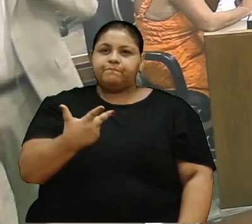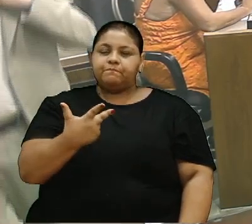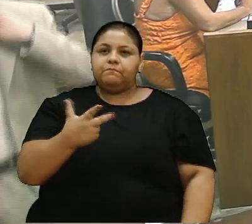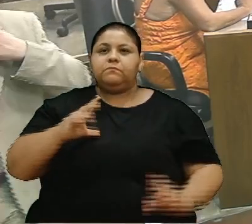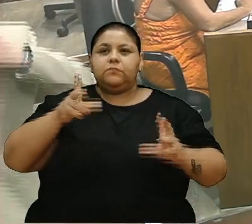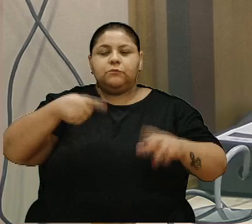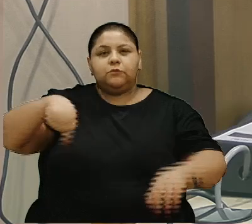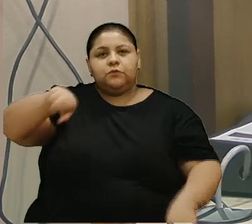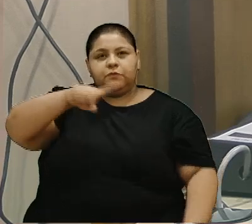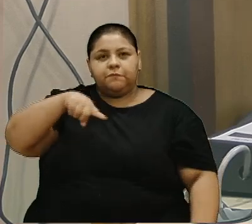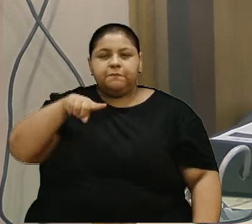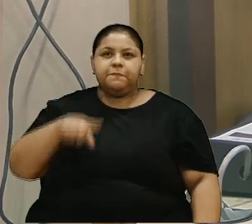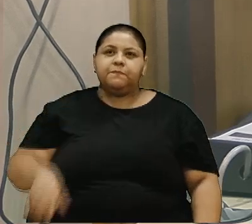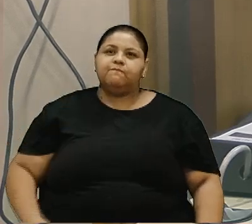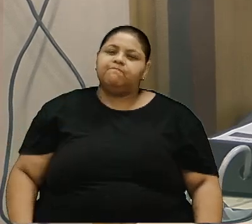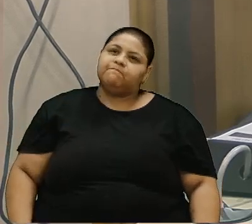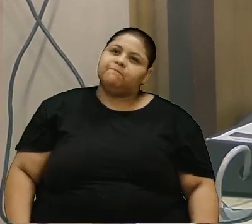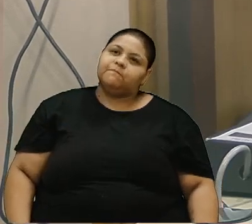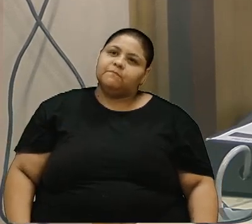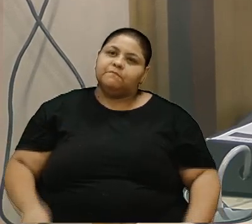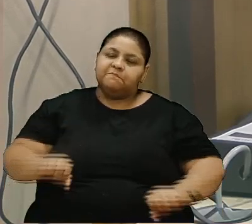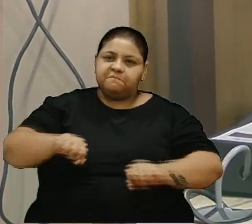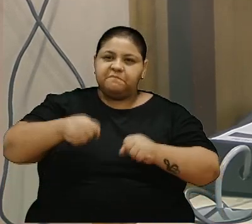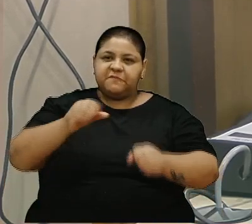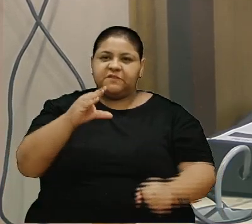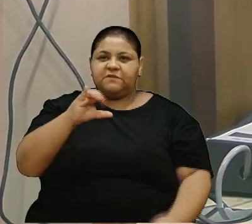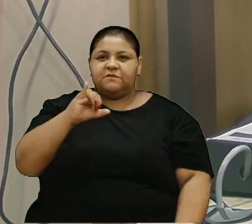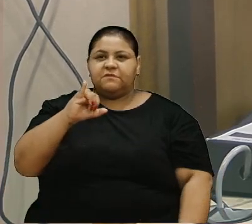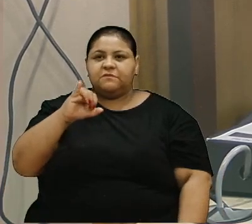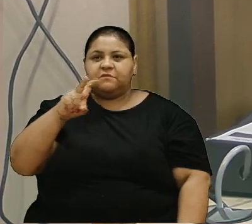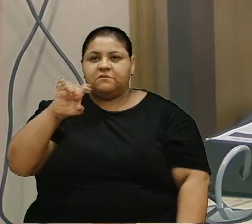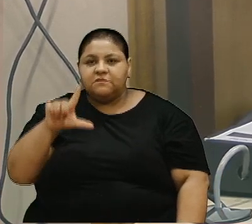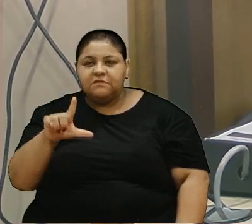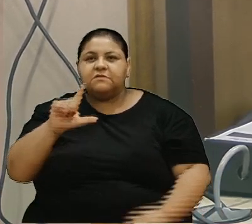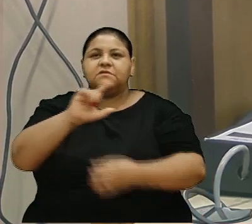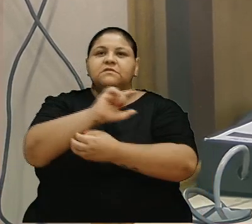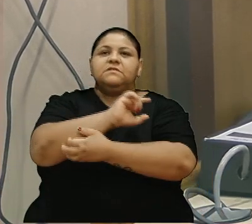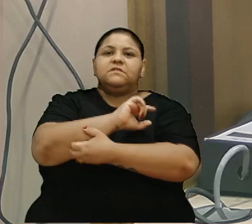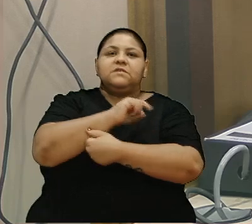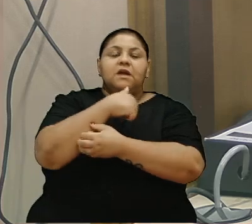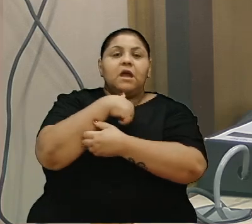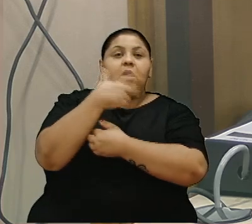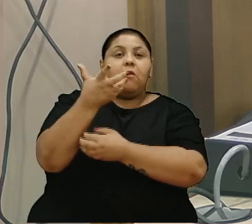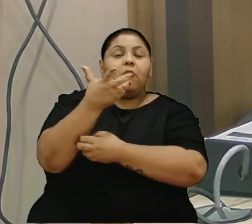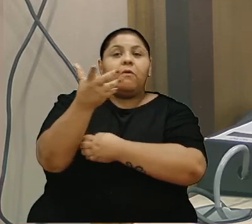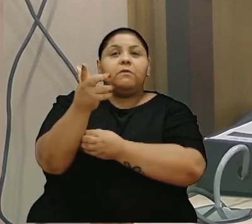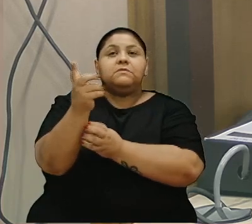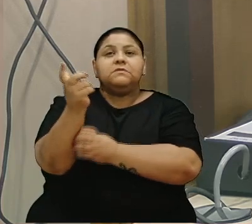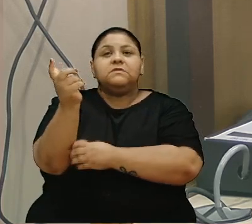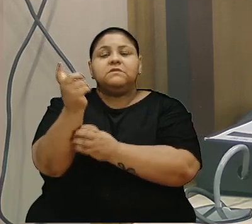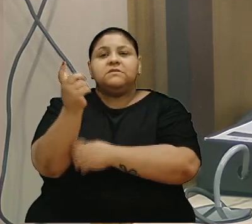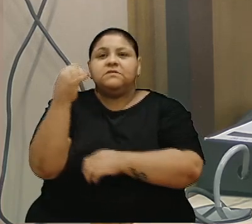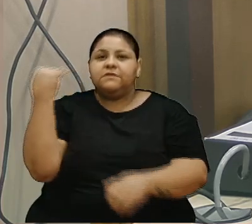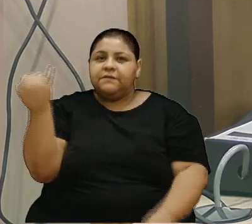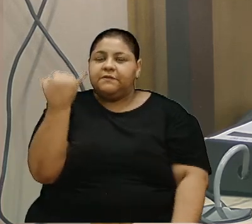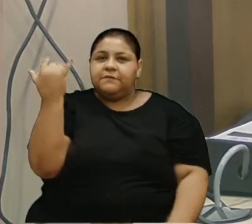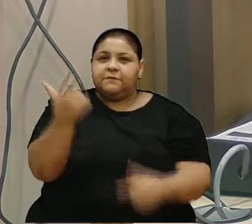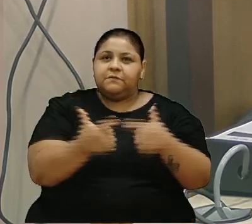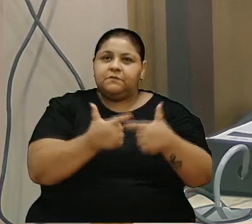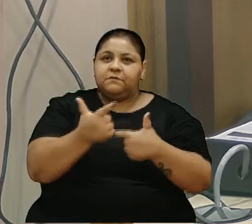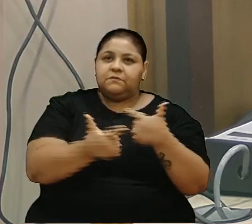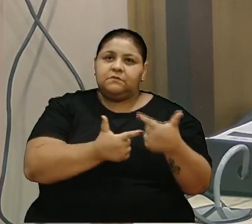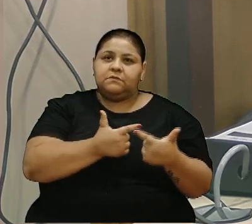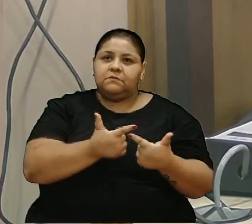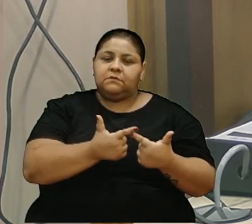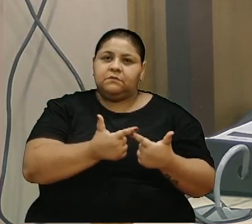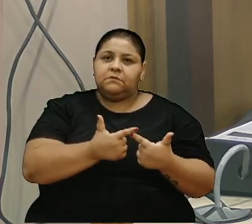todos nós somos, né, da Defesa Civil, eu queria também fazer o registro aqui do importante trabalho que fez